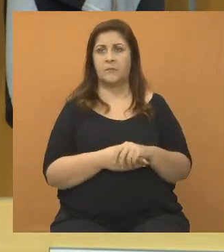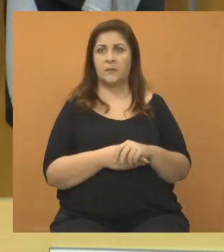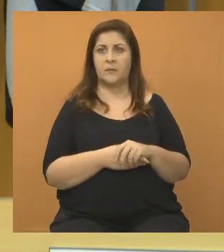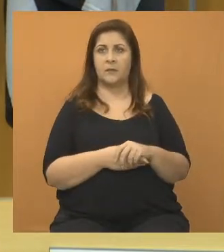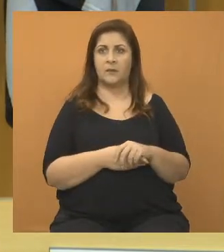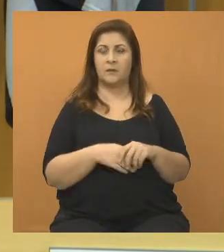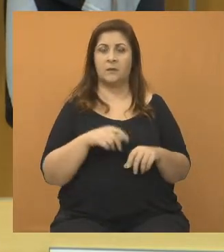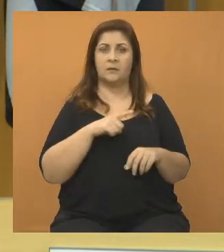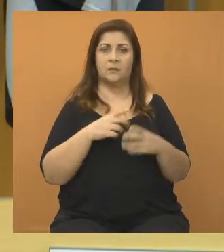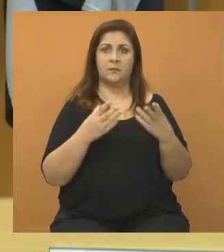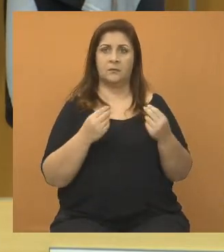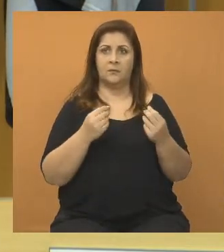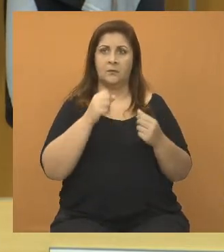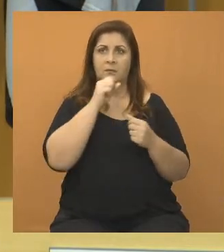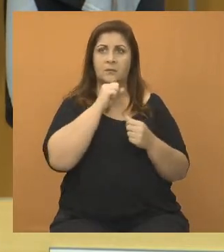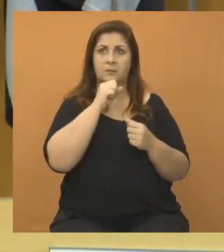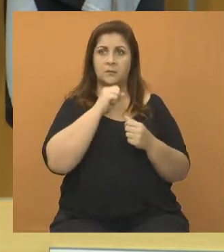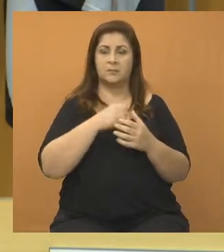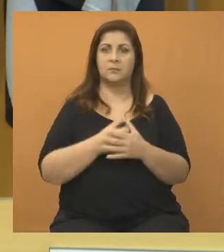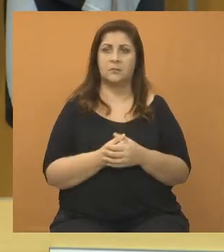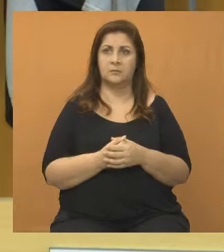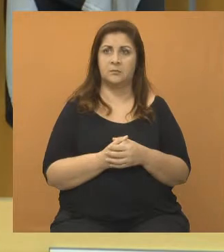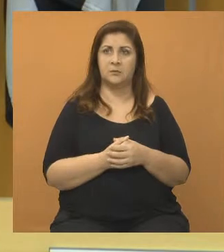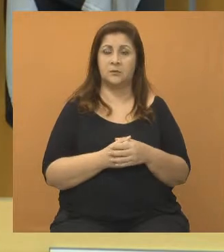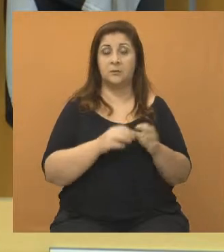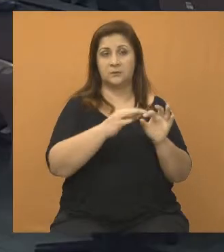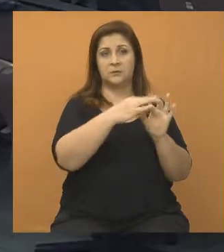bastante idosos, que está afastada.